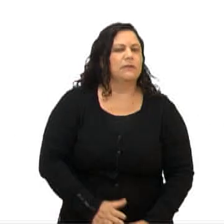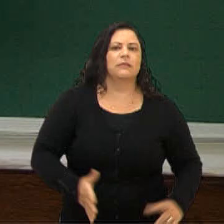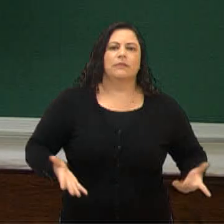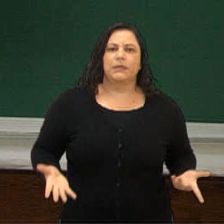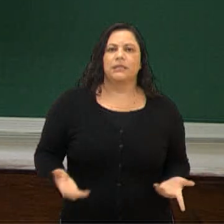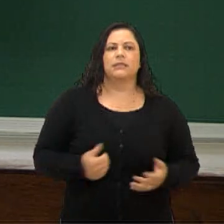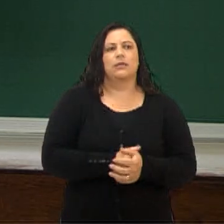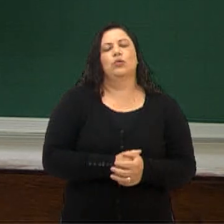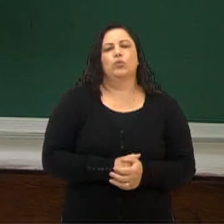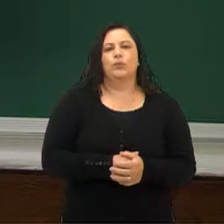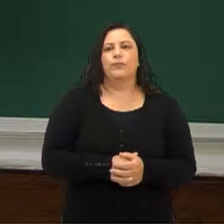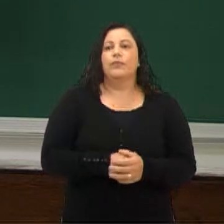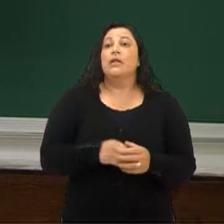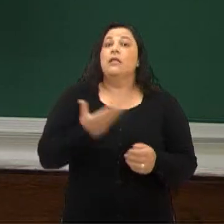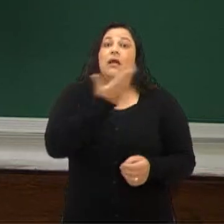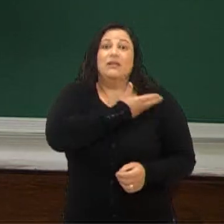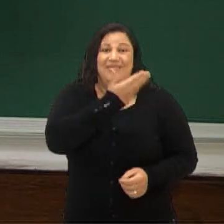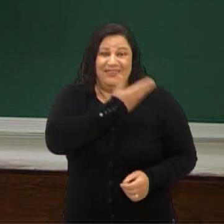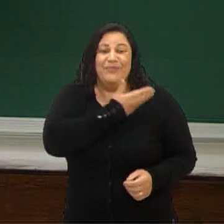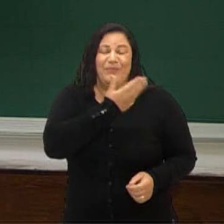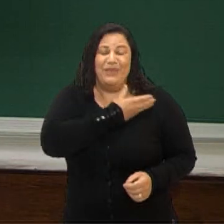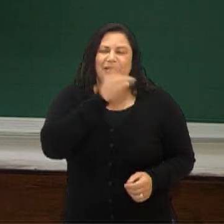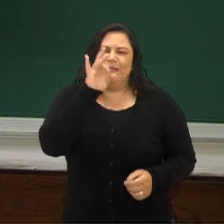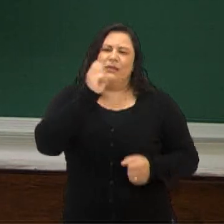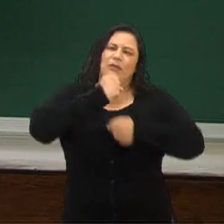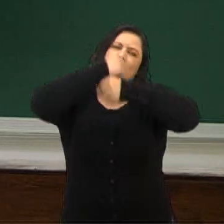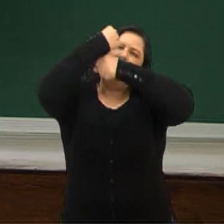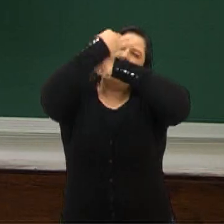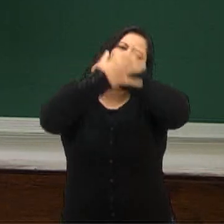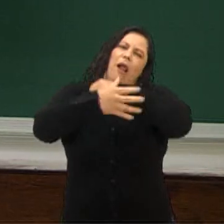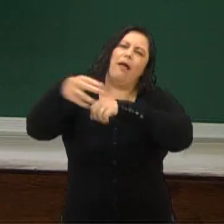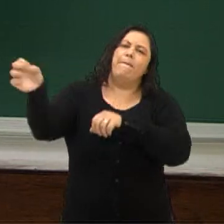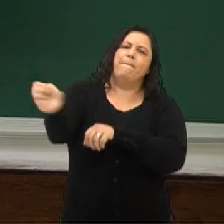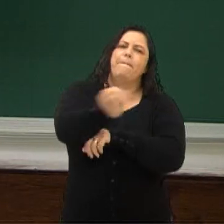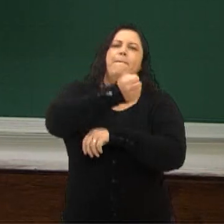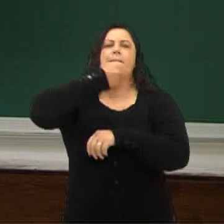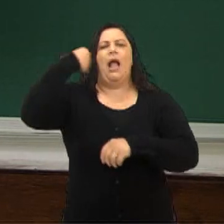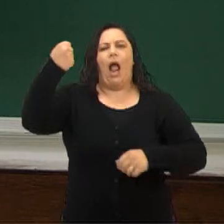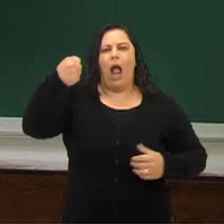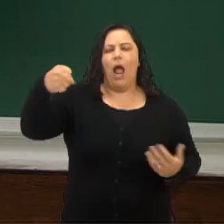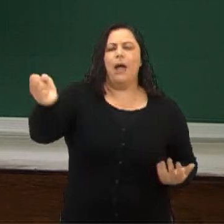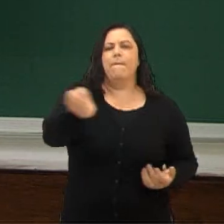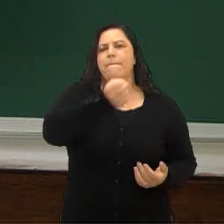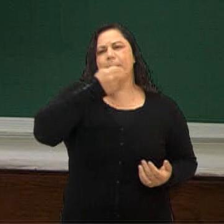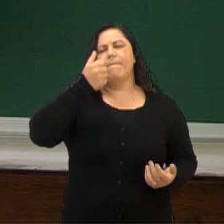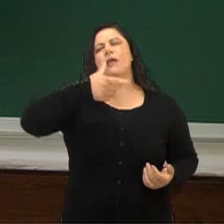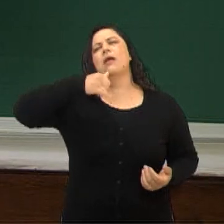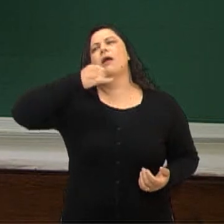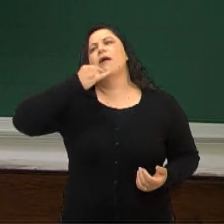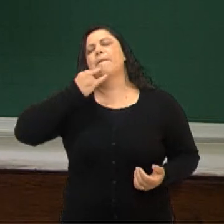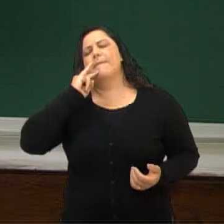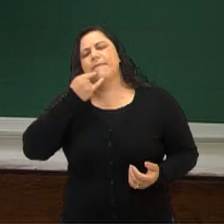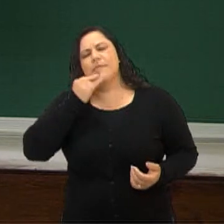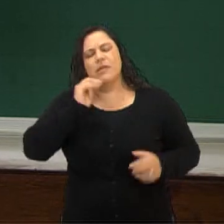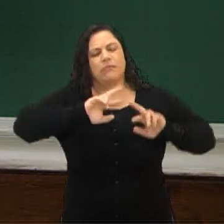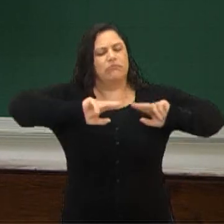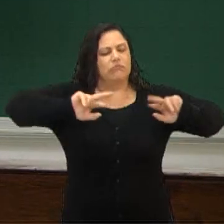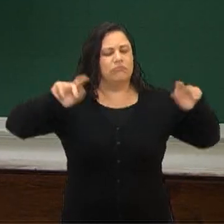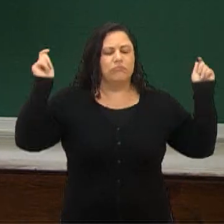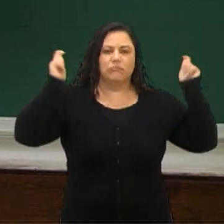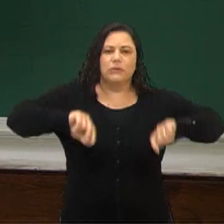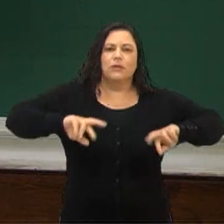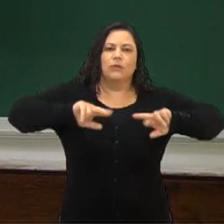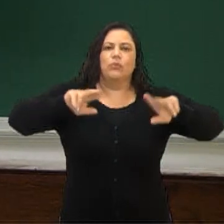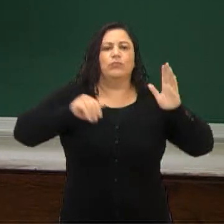lá para festar, e troca de experiências. Tá? Busca incessante pelas cores com pinceladas impulsivas e